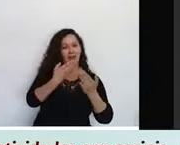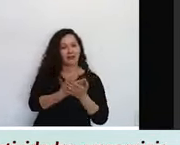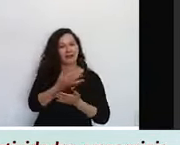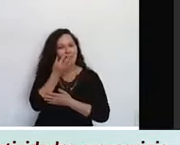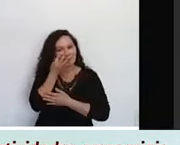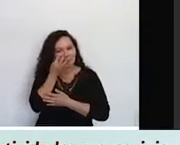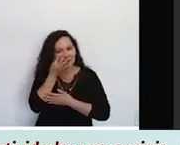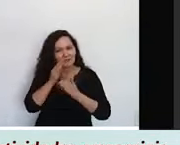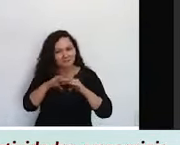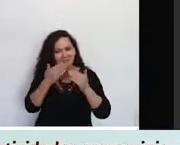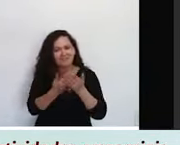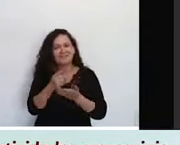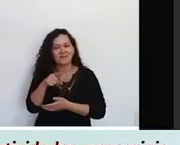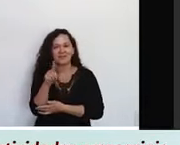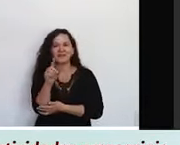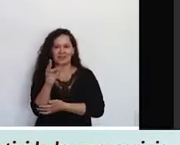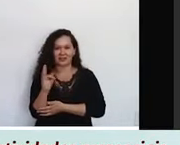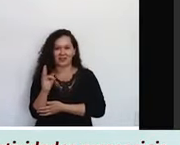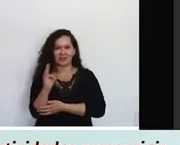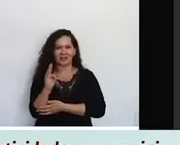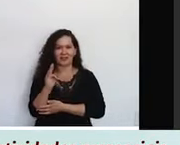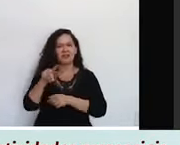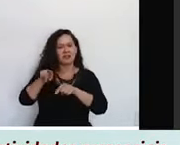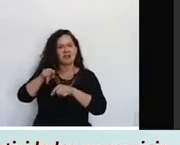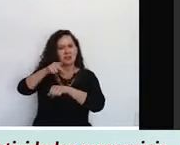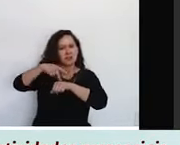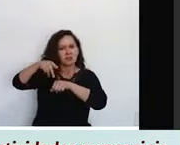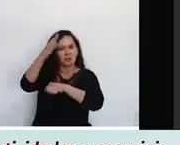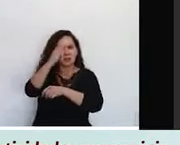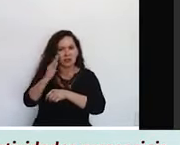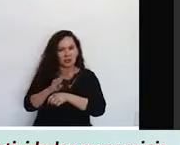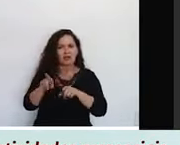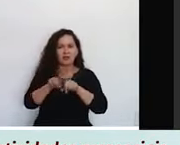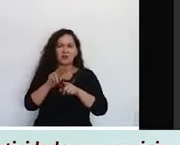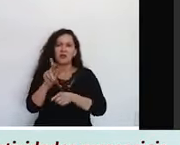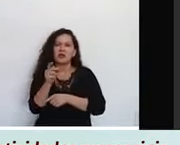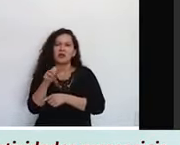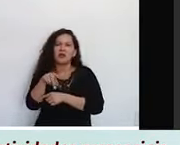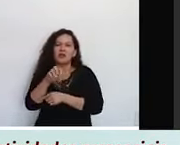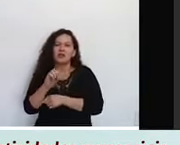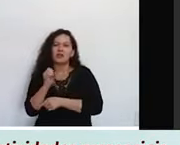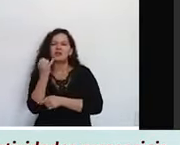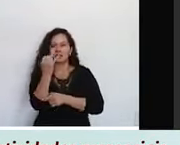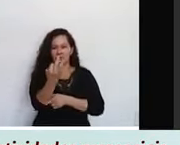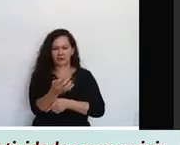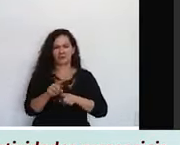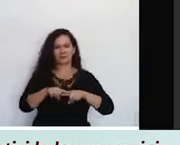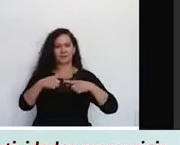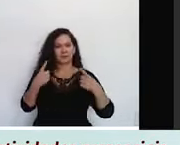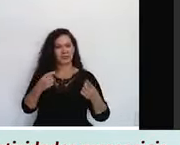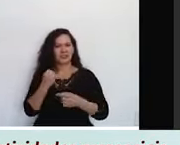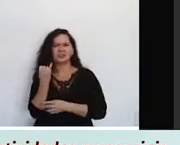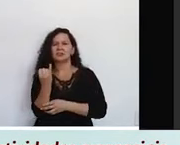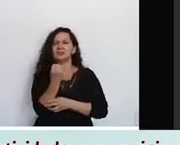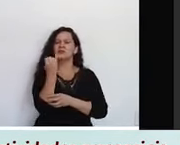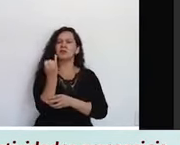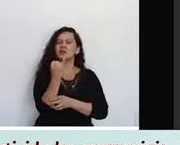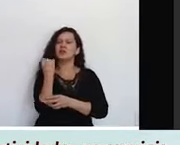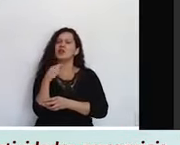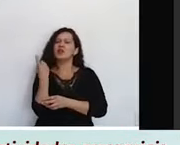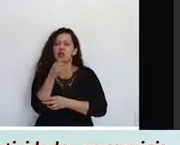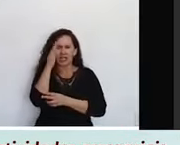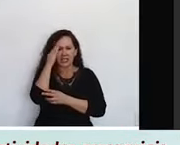do Distrito Federal e de todo o Brasil, como o companheiro Heleno vai falar daqui a pouco. Mas é fundamental que a gente entenda,